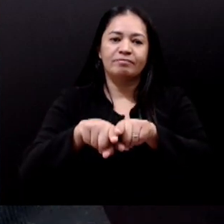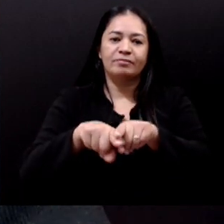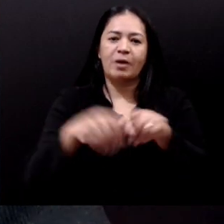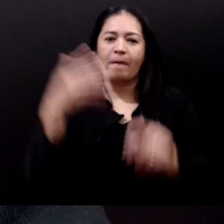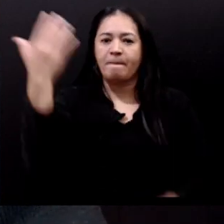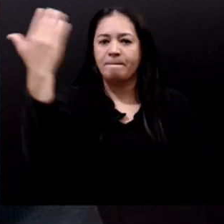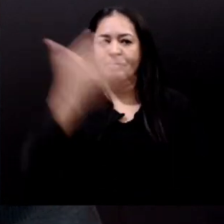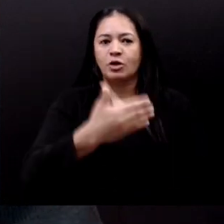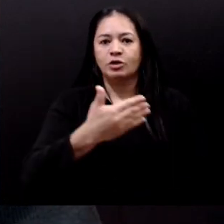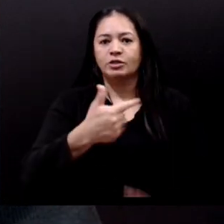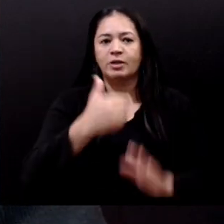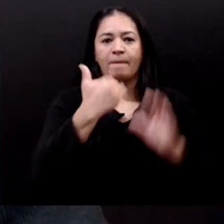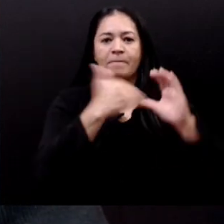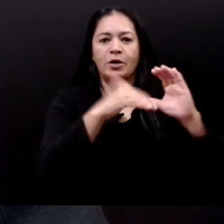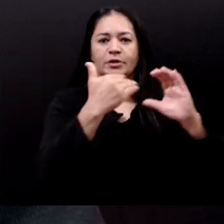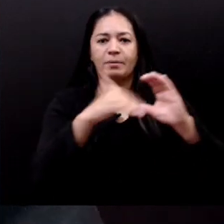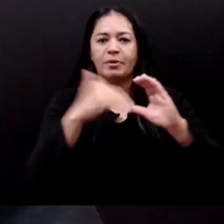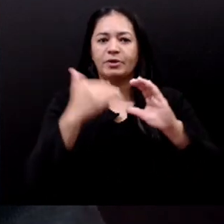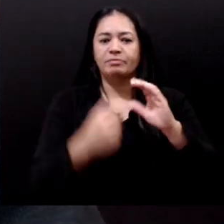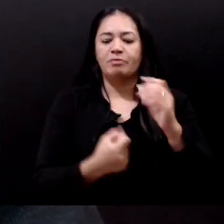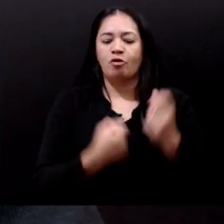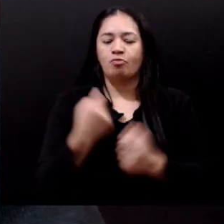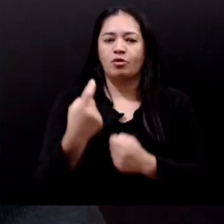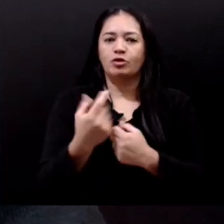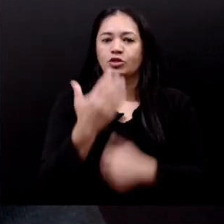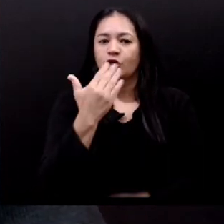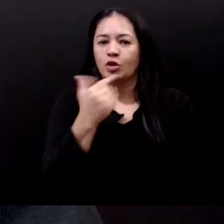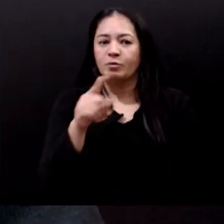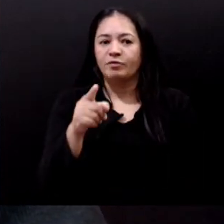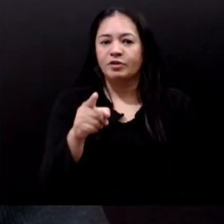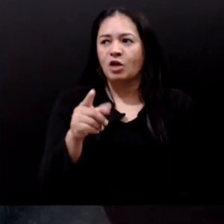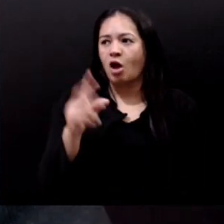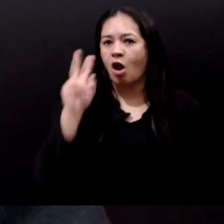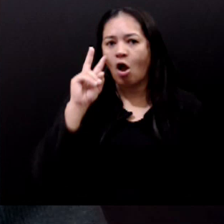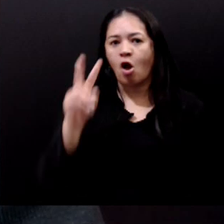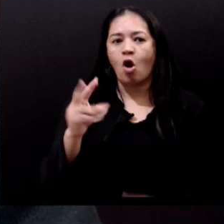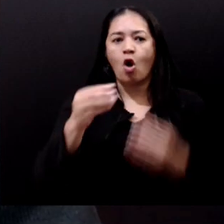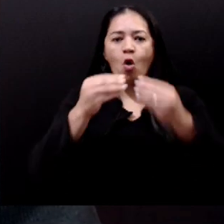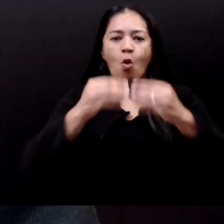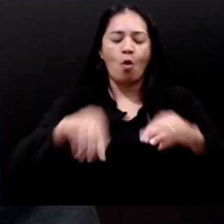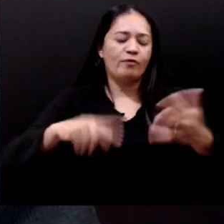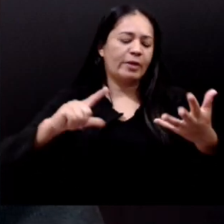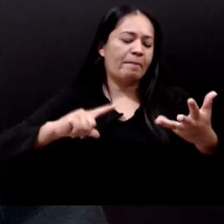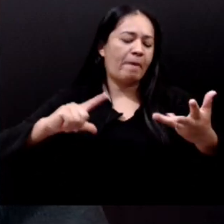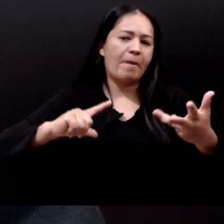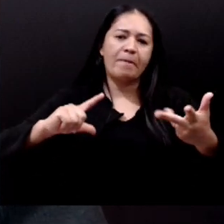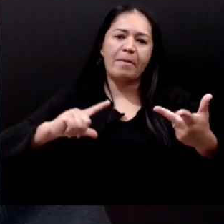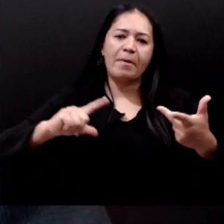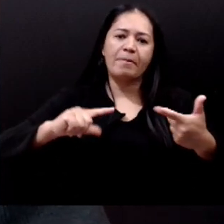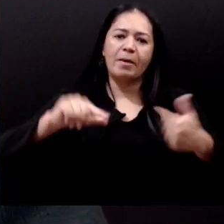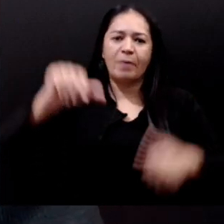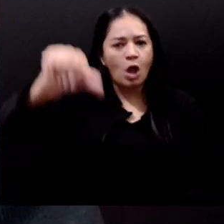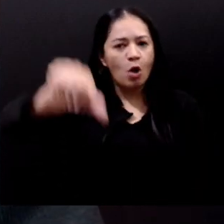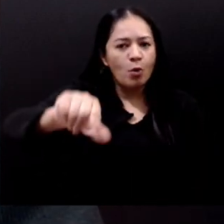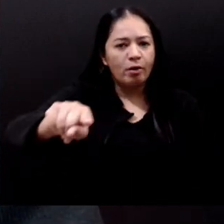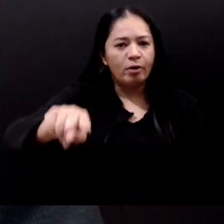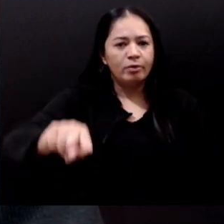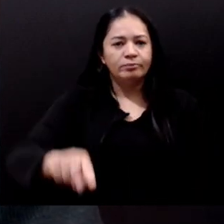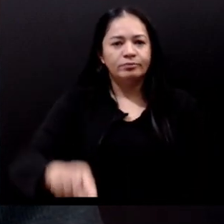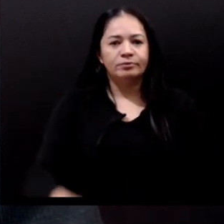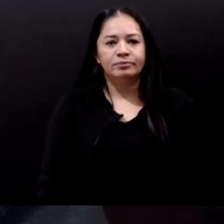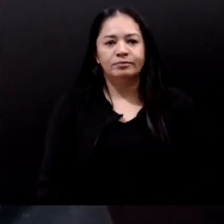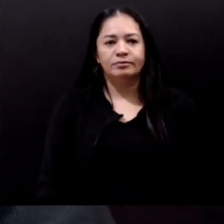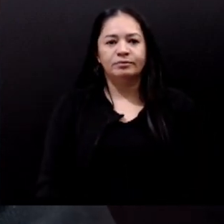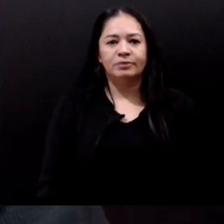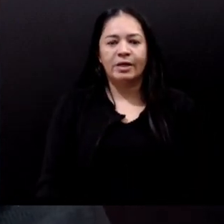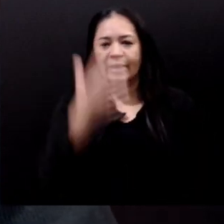de um alimento, né, e você traz, olha, o ovo tem isso, isso, isso, ele vai te fazer mal para isso e aquilo. Alguém faz aquele corte pequeno e